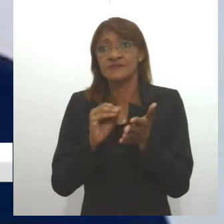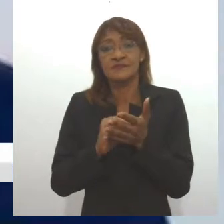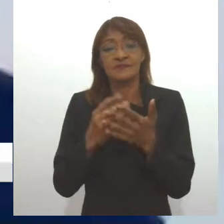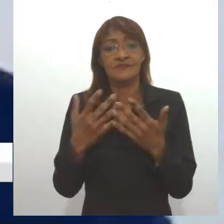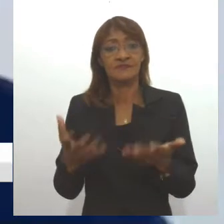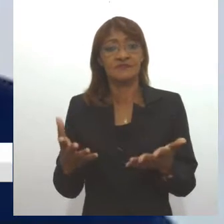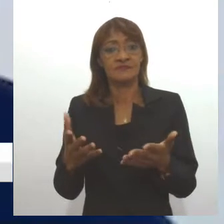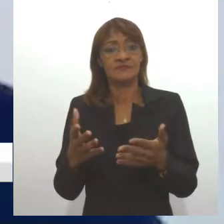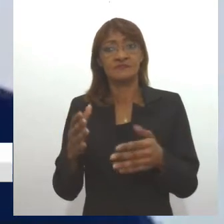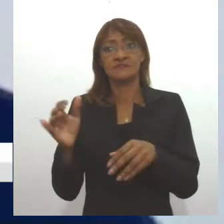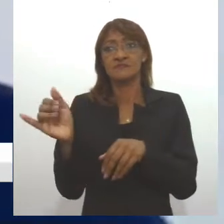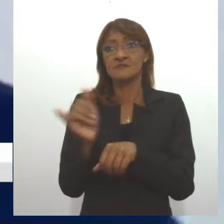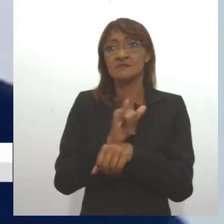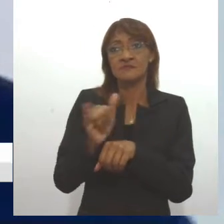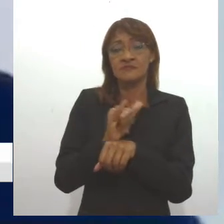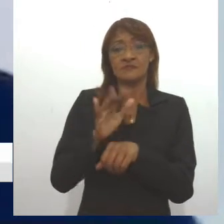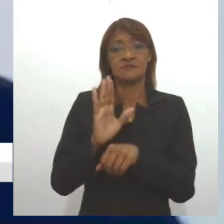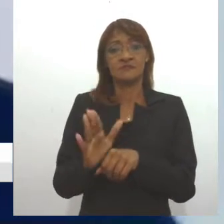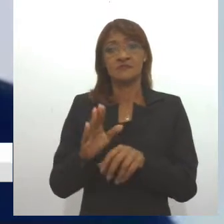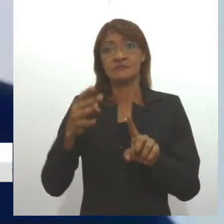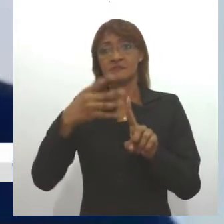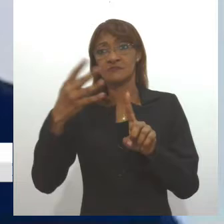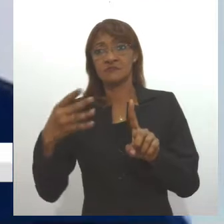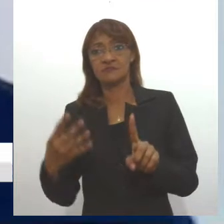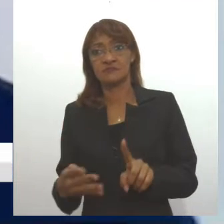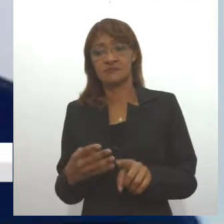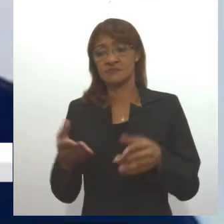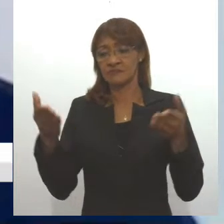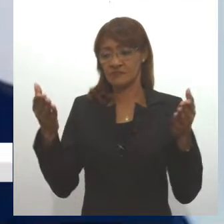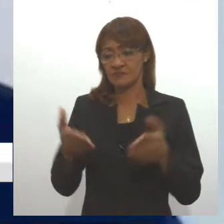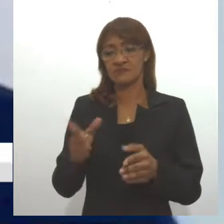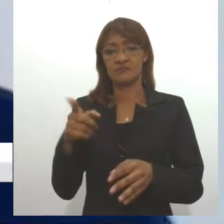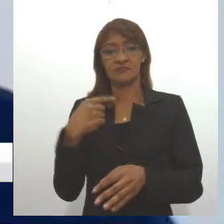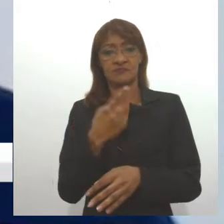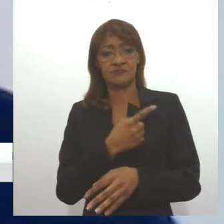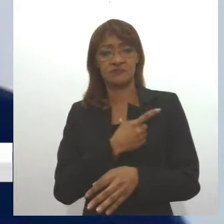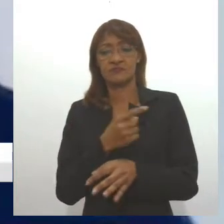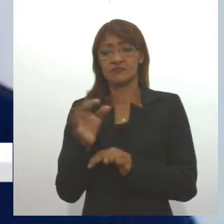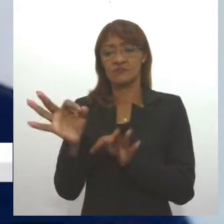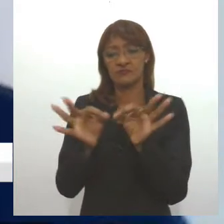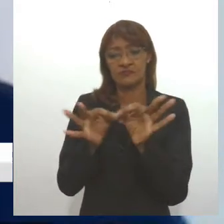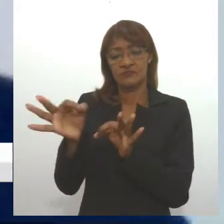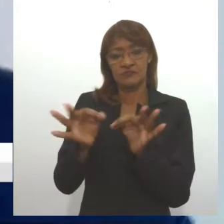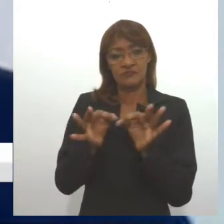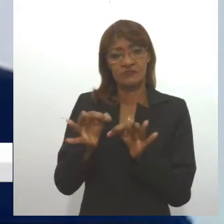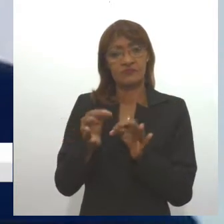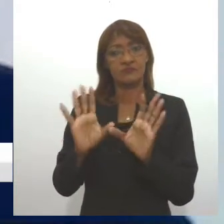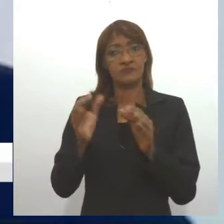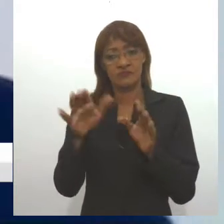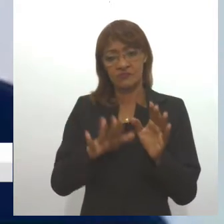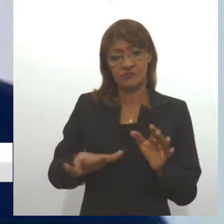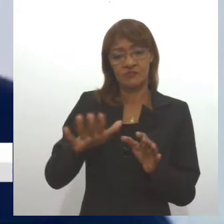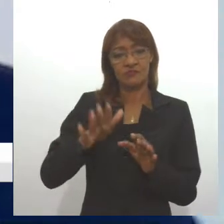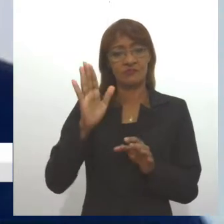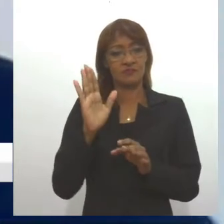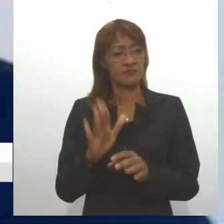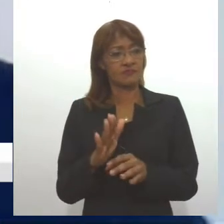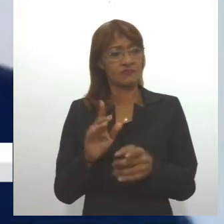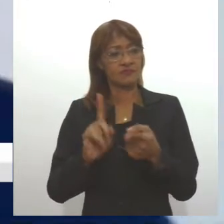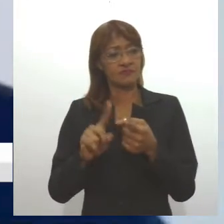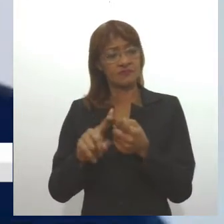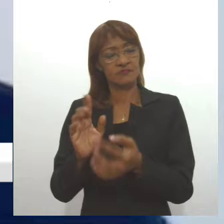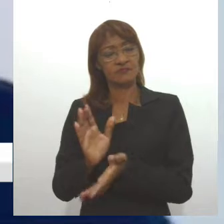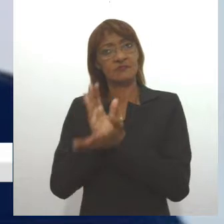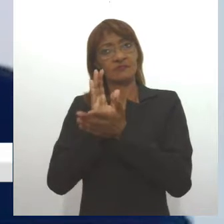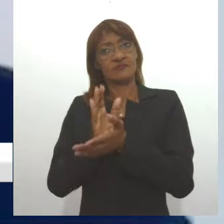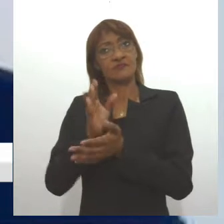população LGBT. Então, está mais do que na hora da gente se organizar coletivamente, e o conselho é uma dessas ferramentas